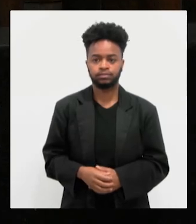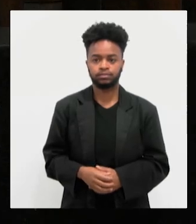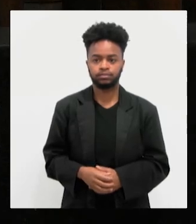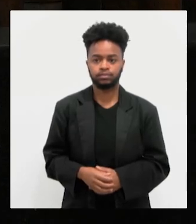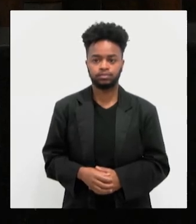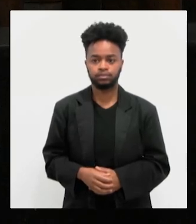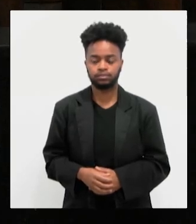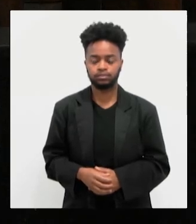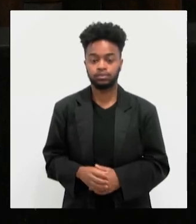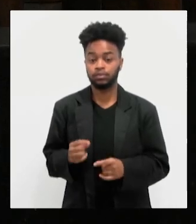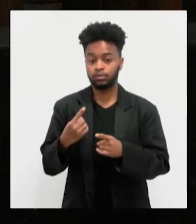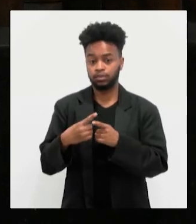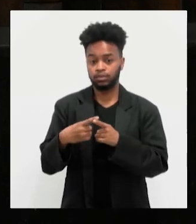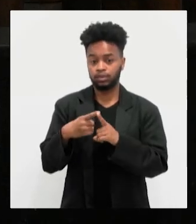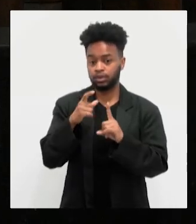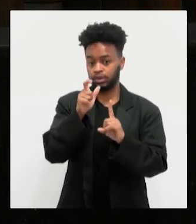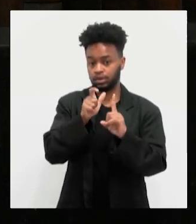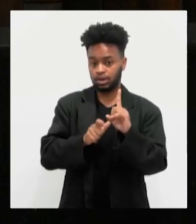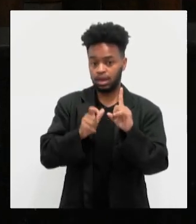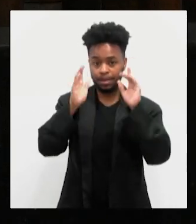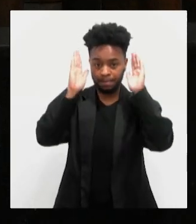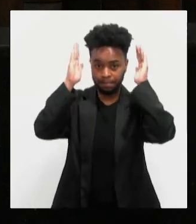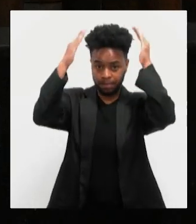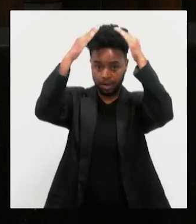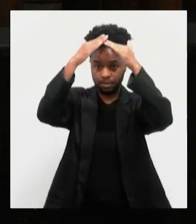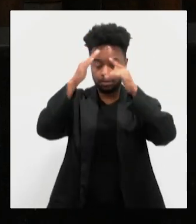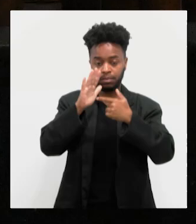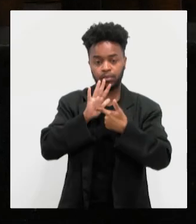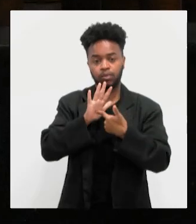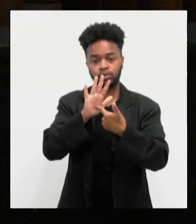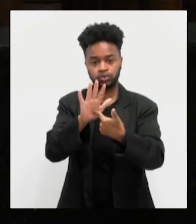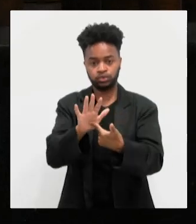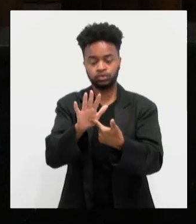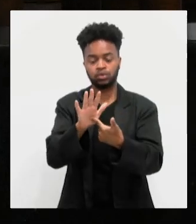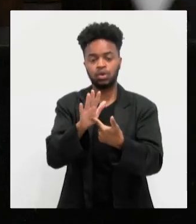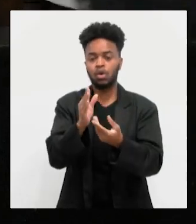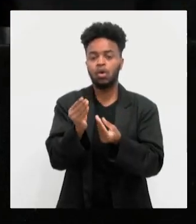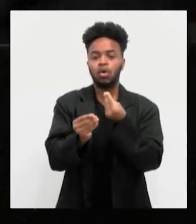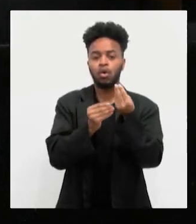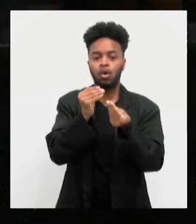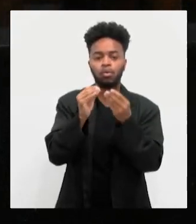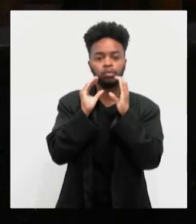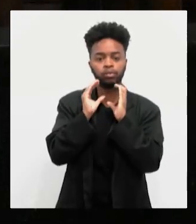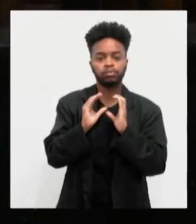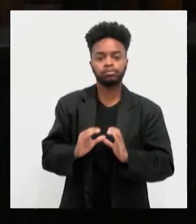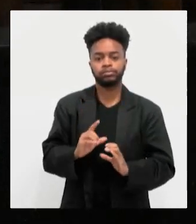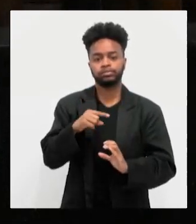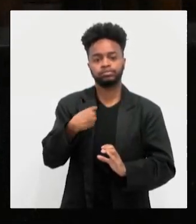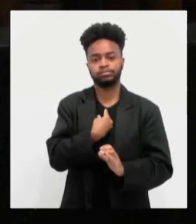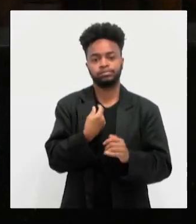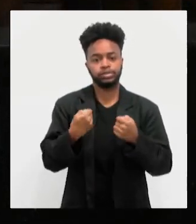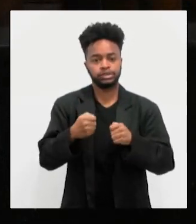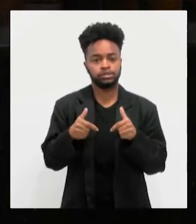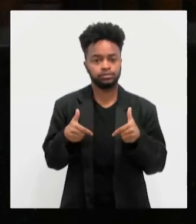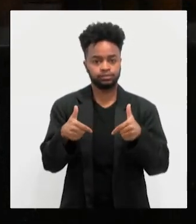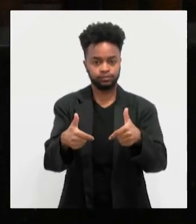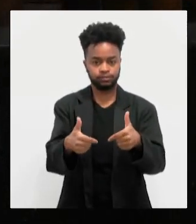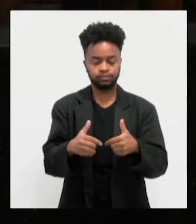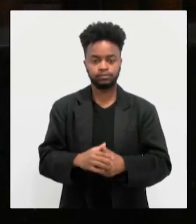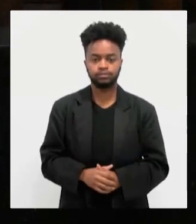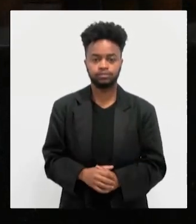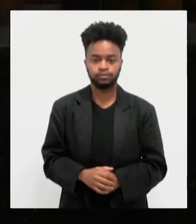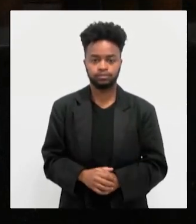foi o Papa que mostrou que esse é o comportamento que todos nós devemos ter. Além